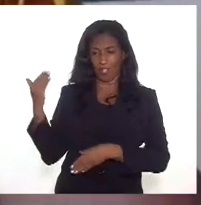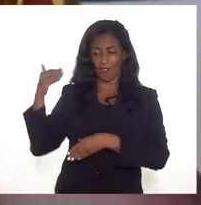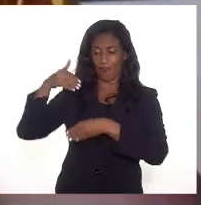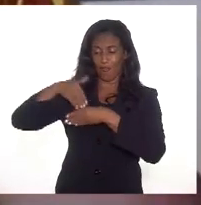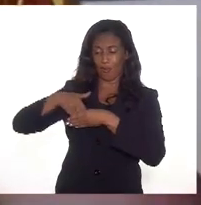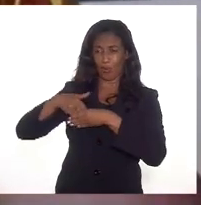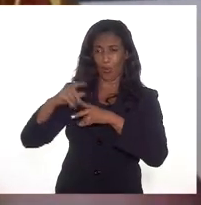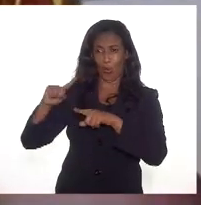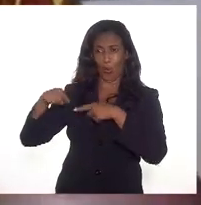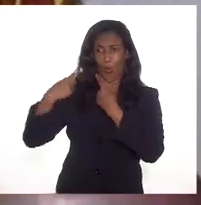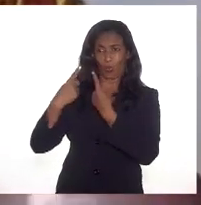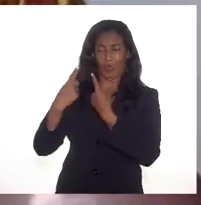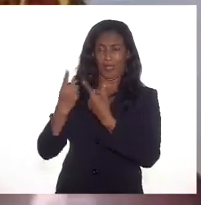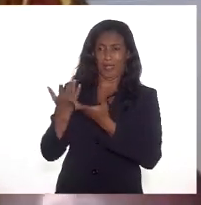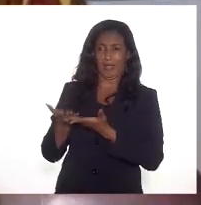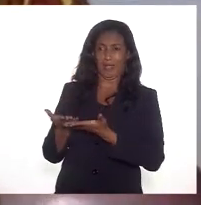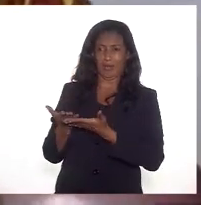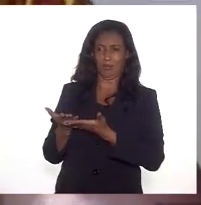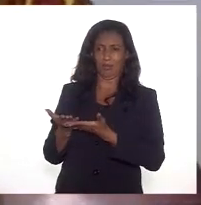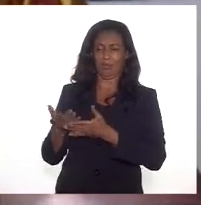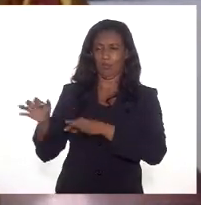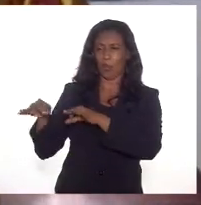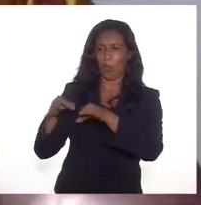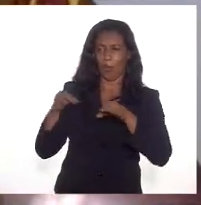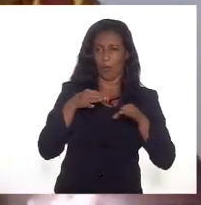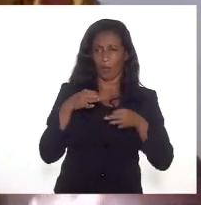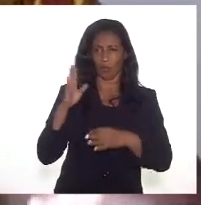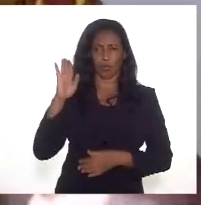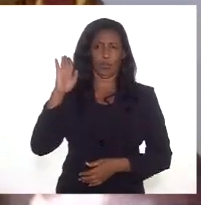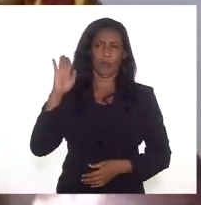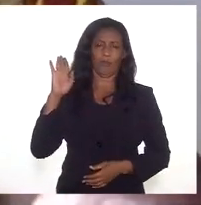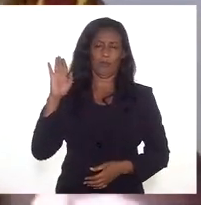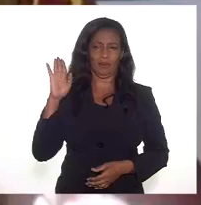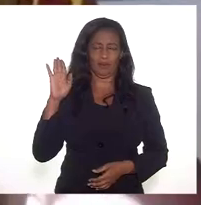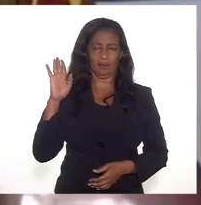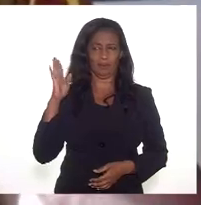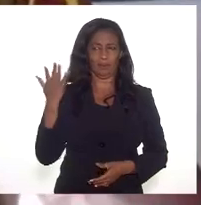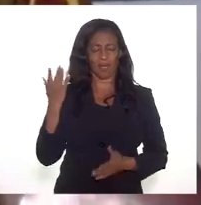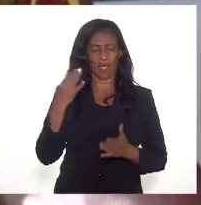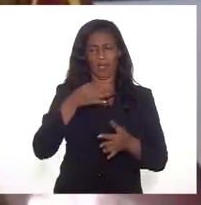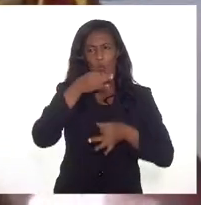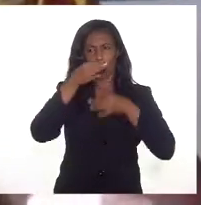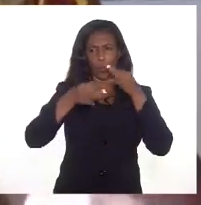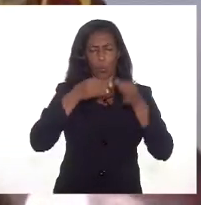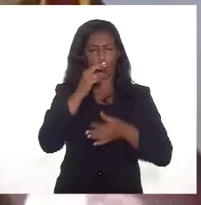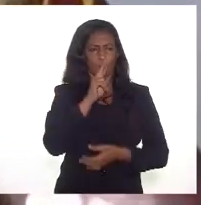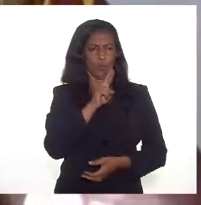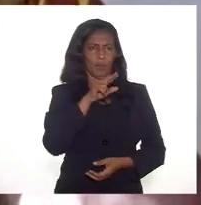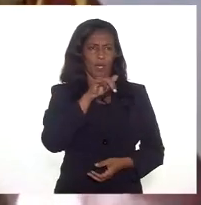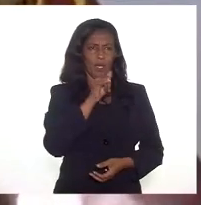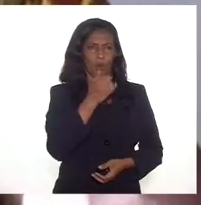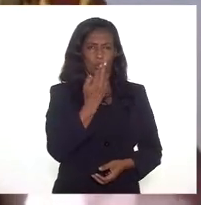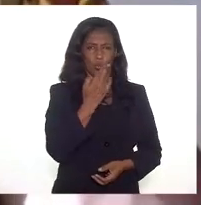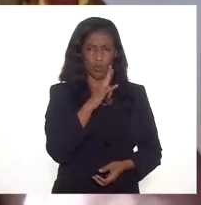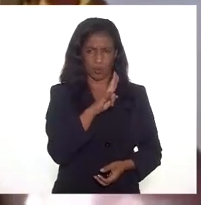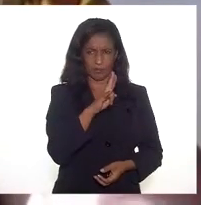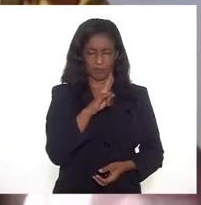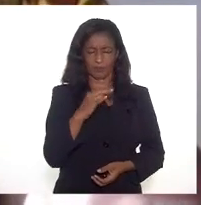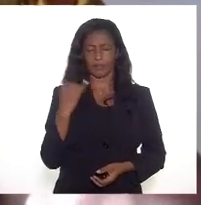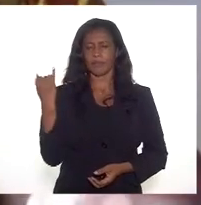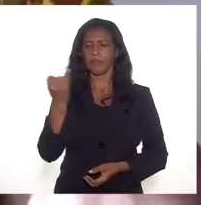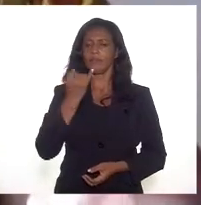ao seu próprio programa de campanha. E aí eu acho que algumas considerações sobre a UNIR, primeiramente, acho que é